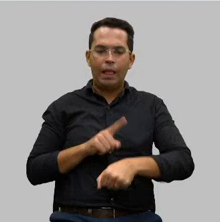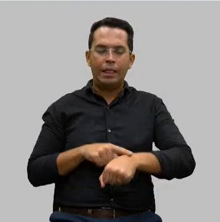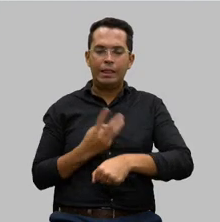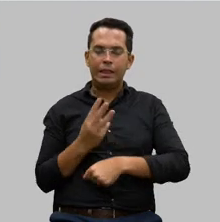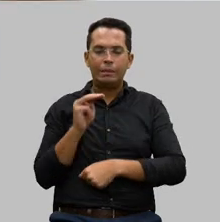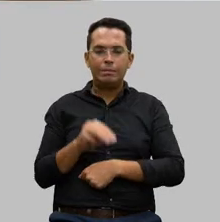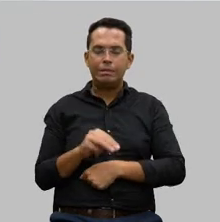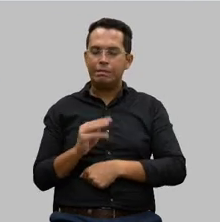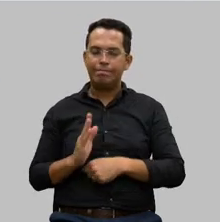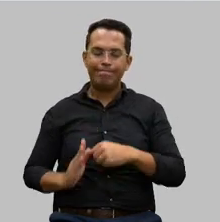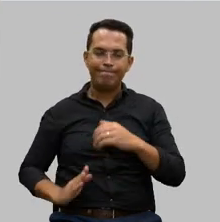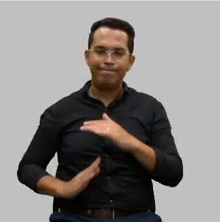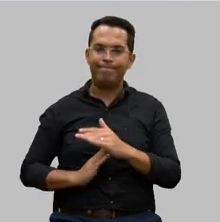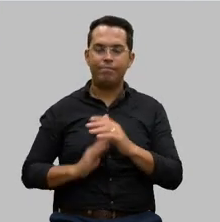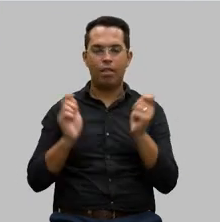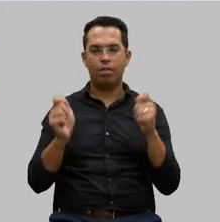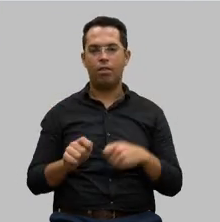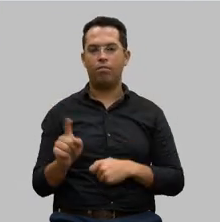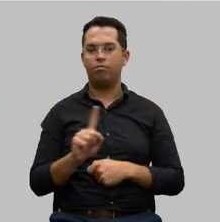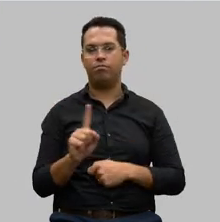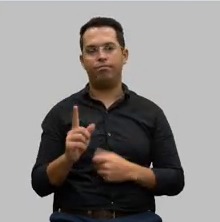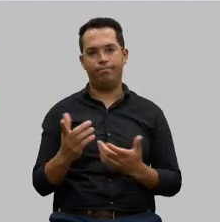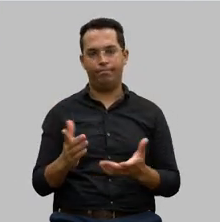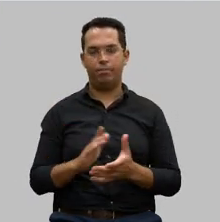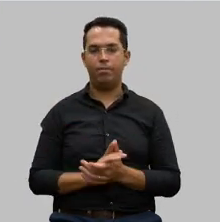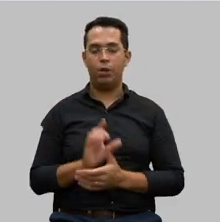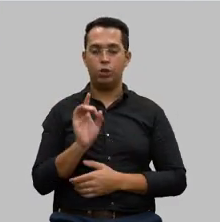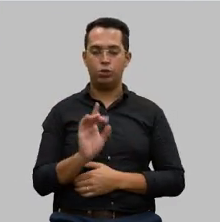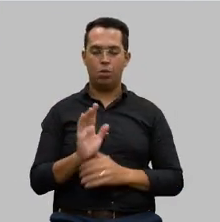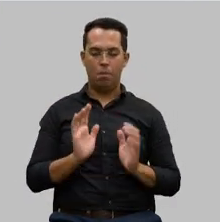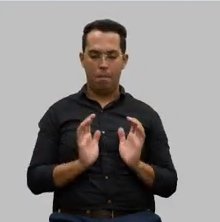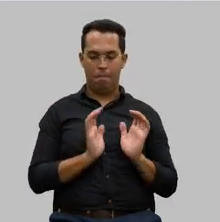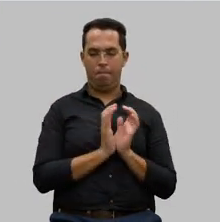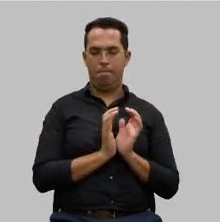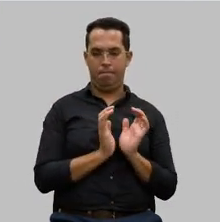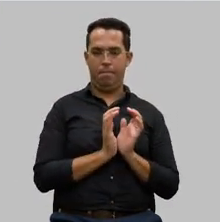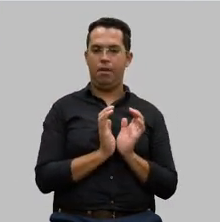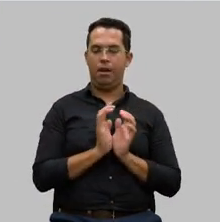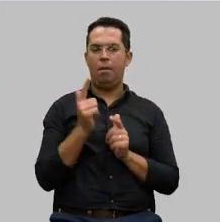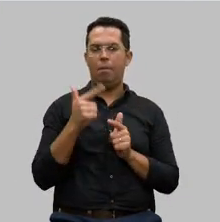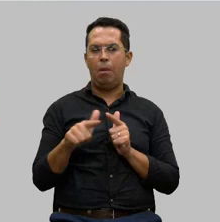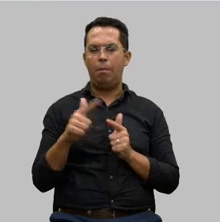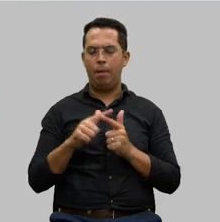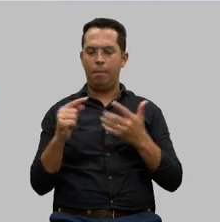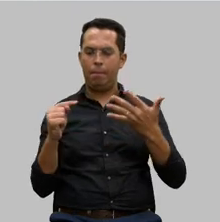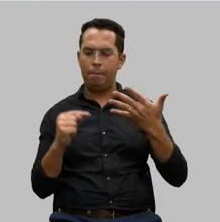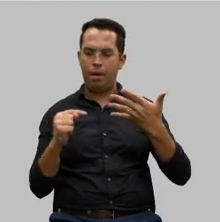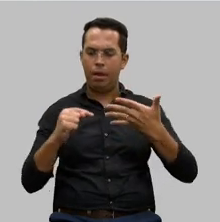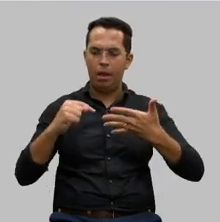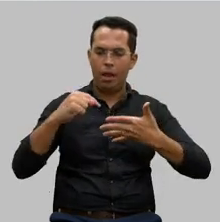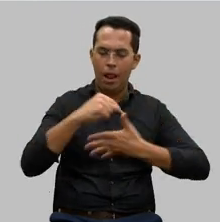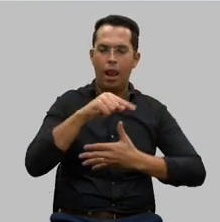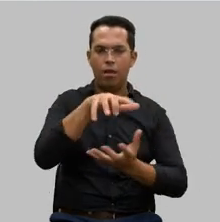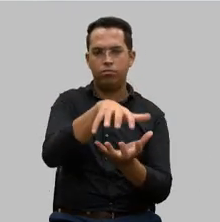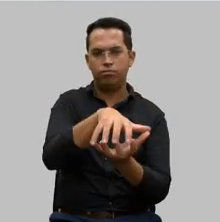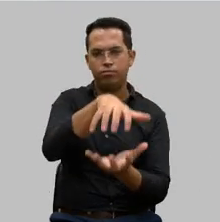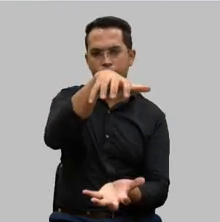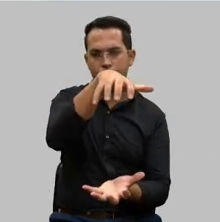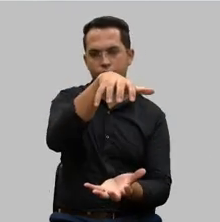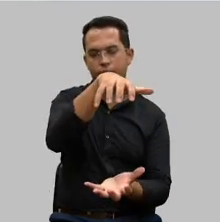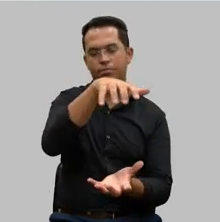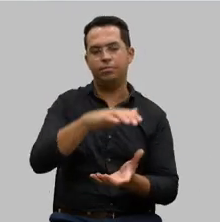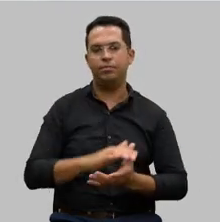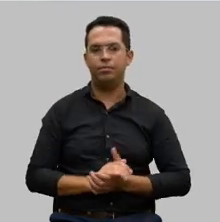que não é só não é só a pai que tem dificuldade em atender o seu público alvo